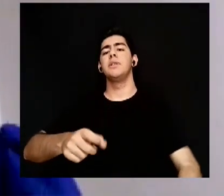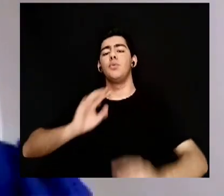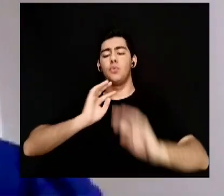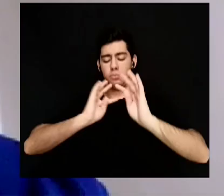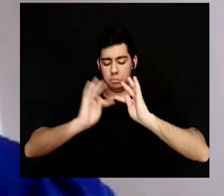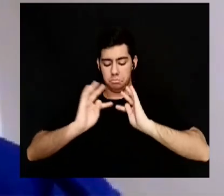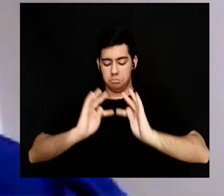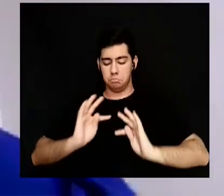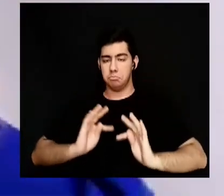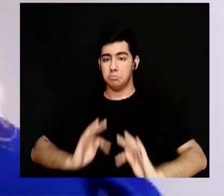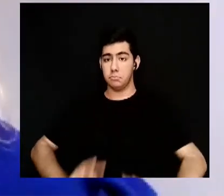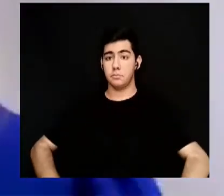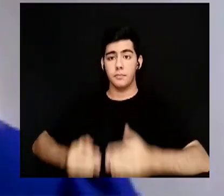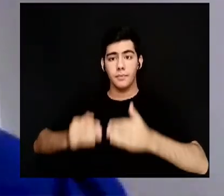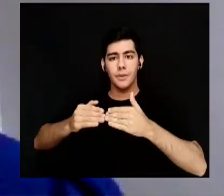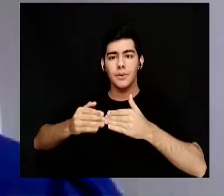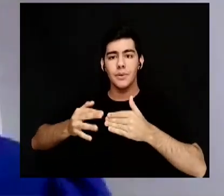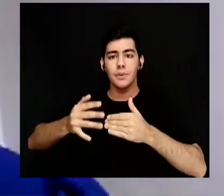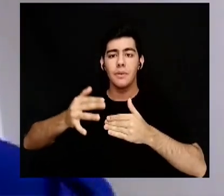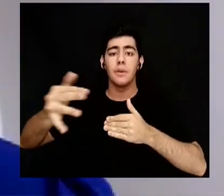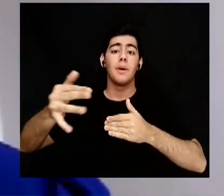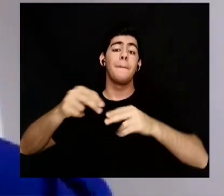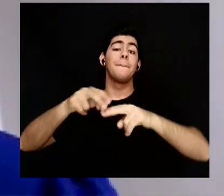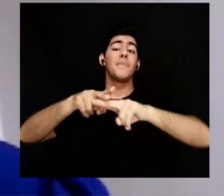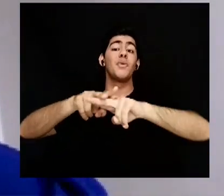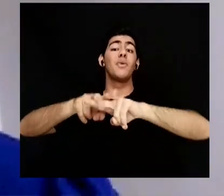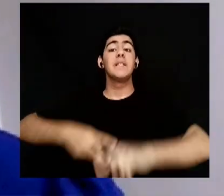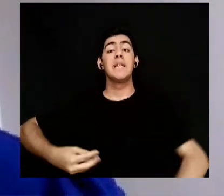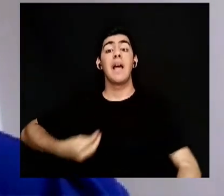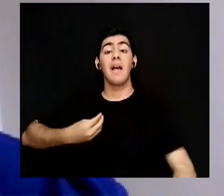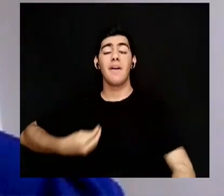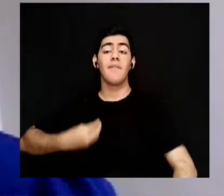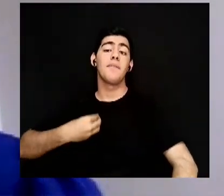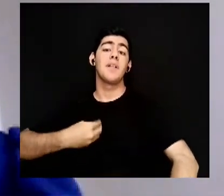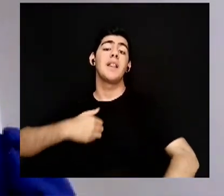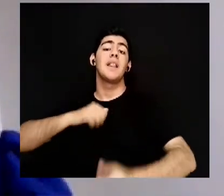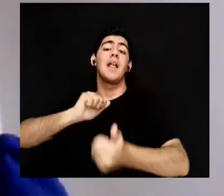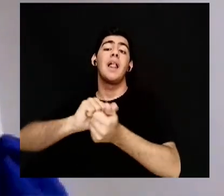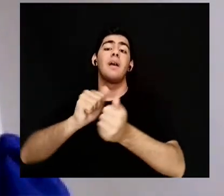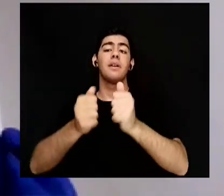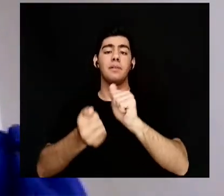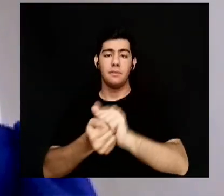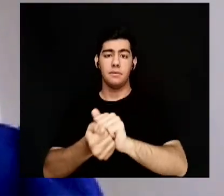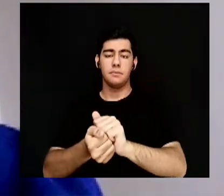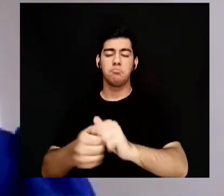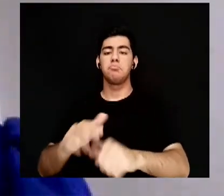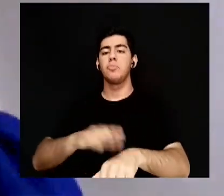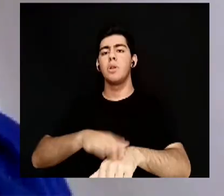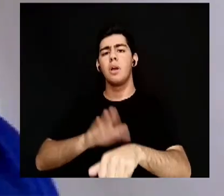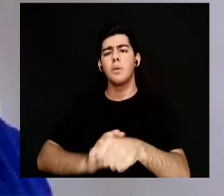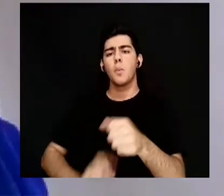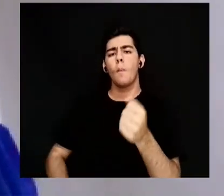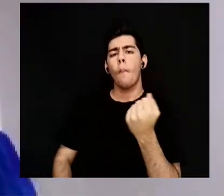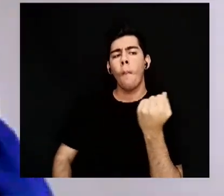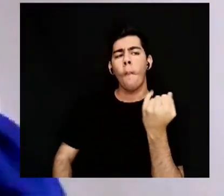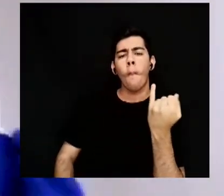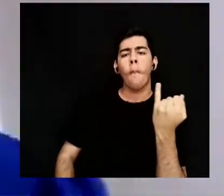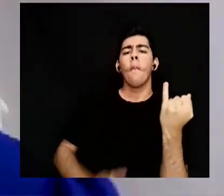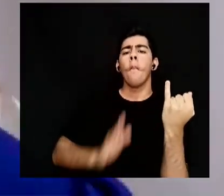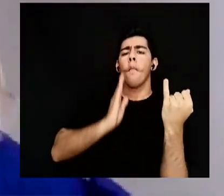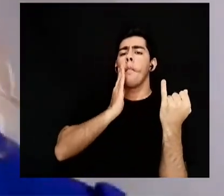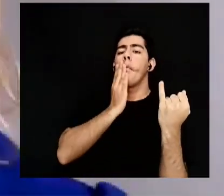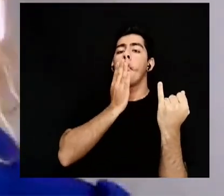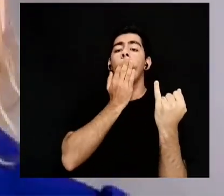mudança do estilo de vida. Vai ser o tratamento dela, entendeu? Ela emagreceu, sim, ou a cirurgia bariátrica,